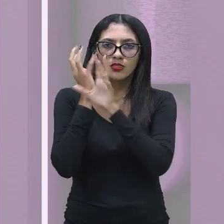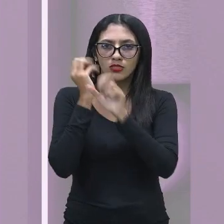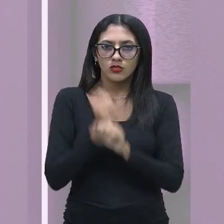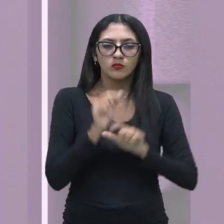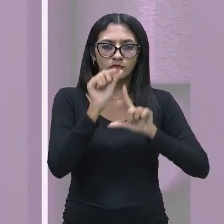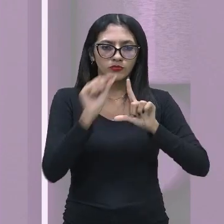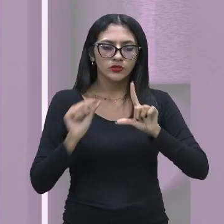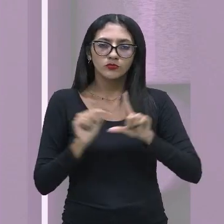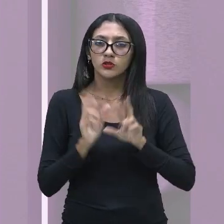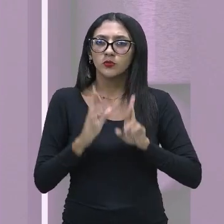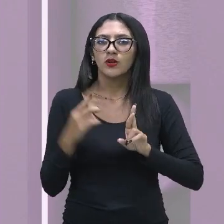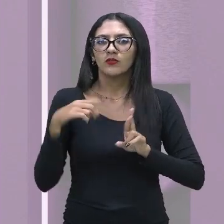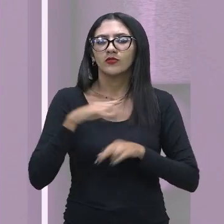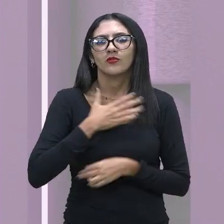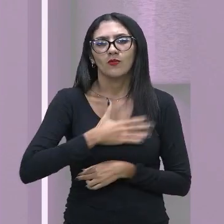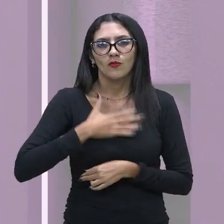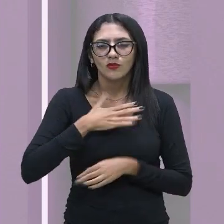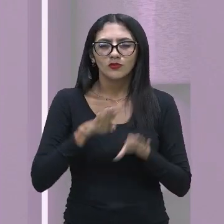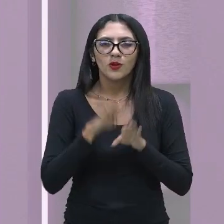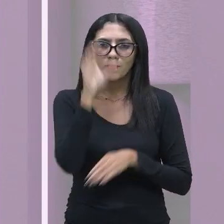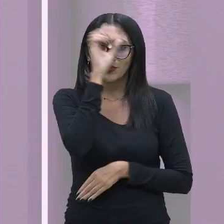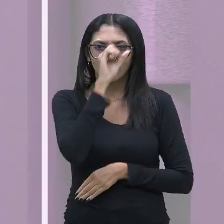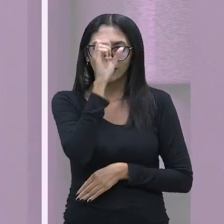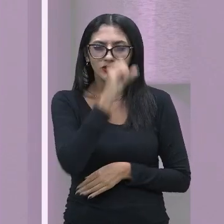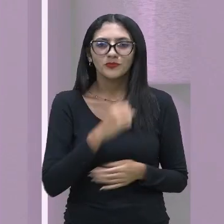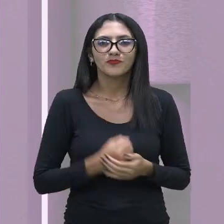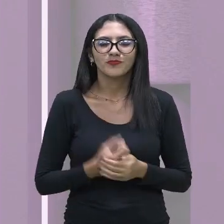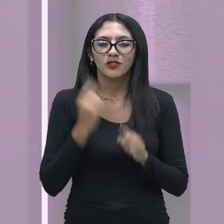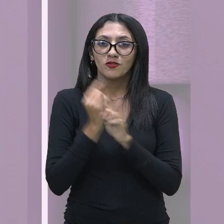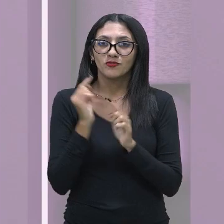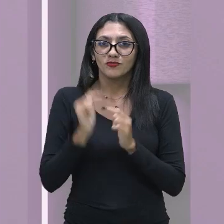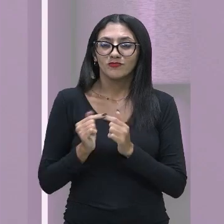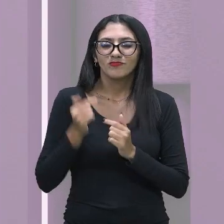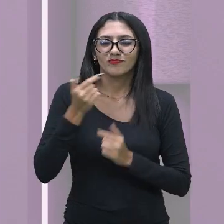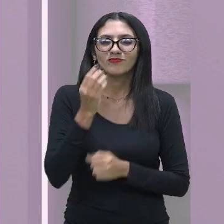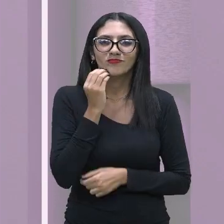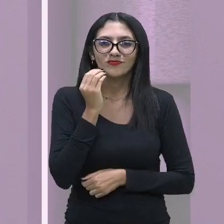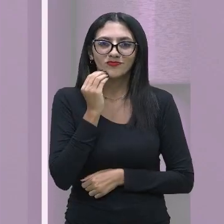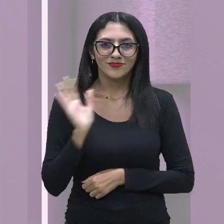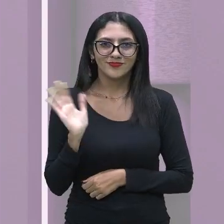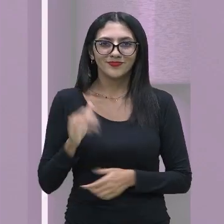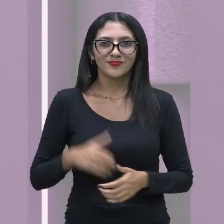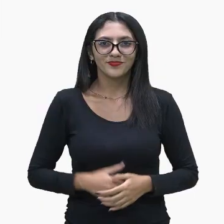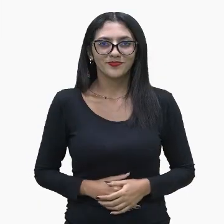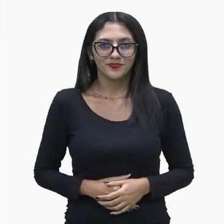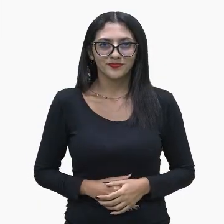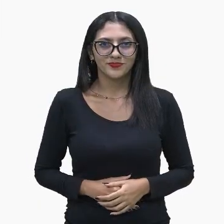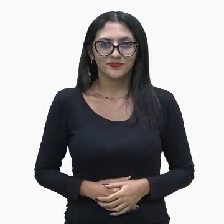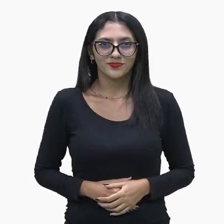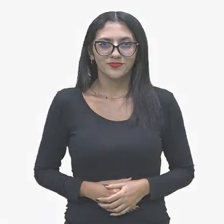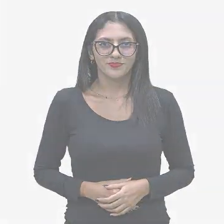Espero que vocês tenham gostado e aprendido. E encontro vocês aqui numa próxima oportunidade. Até mais!